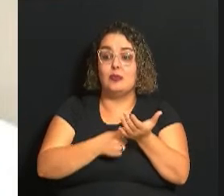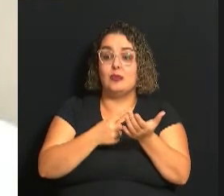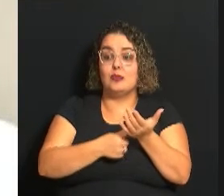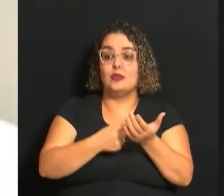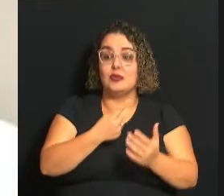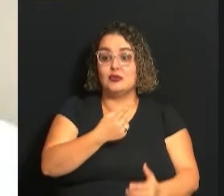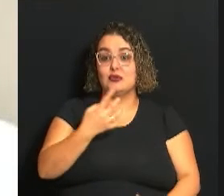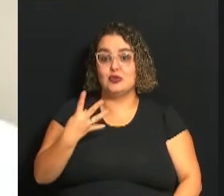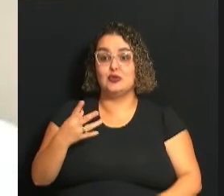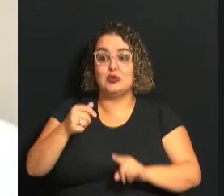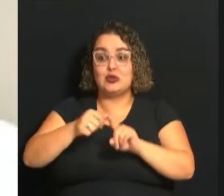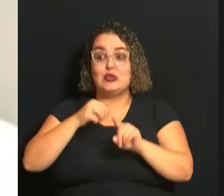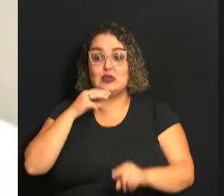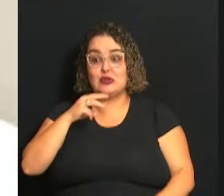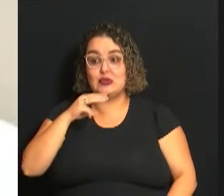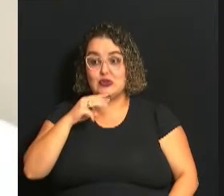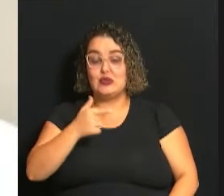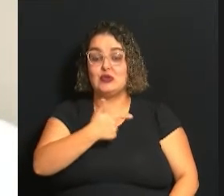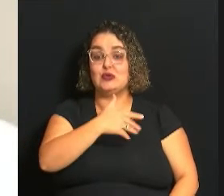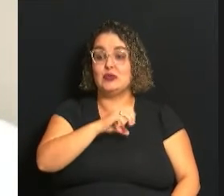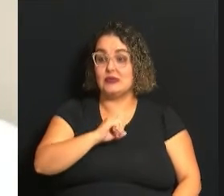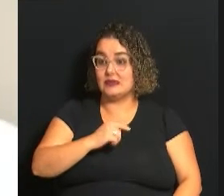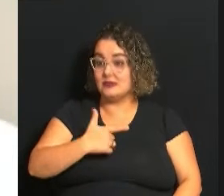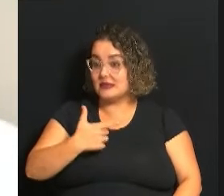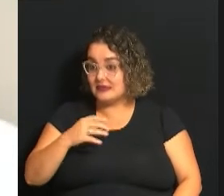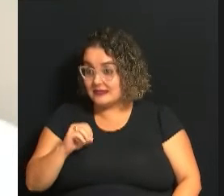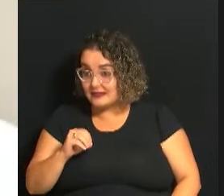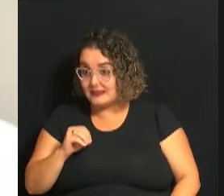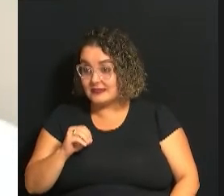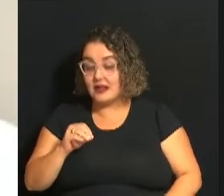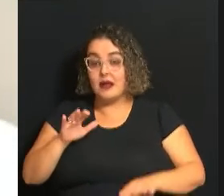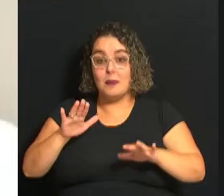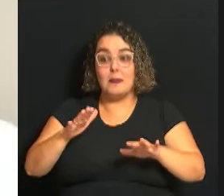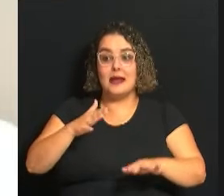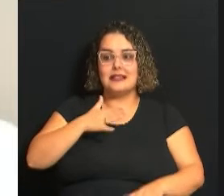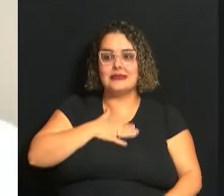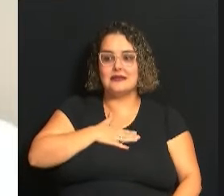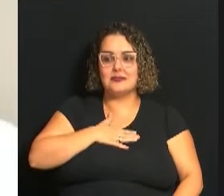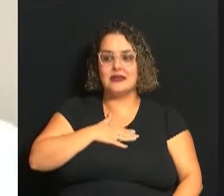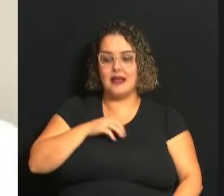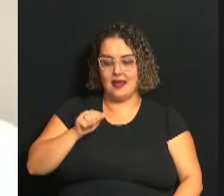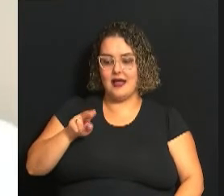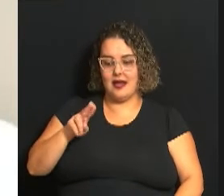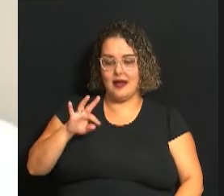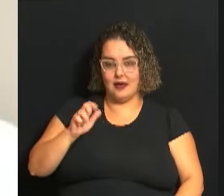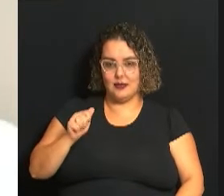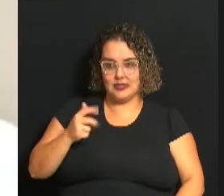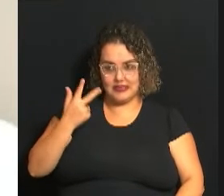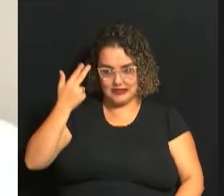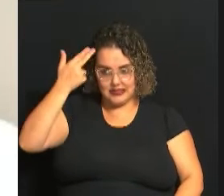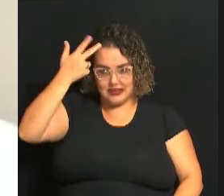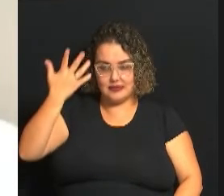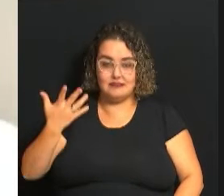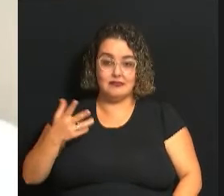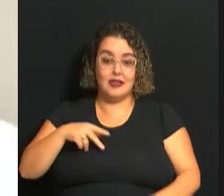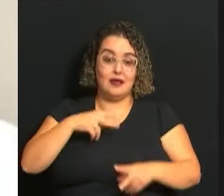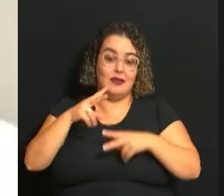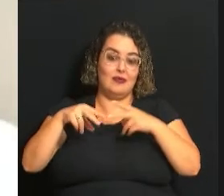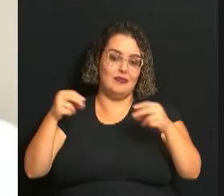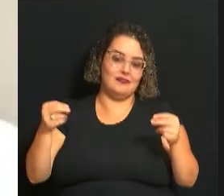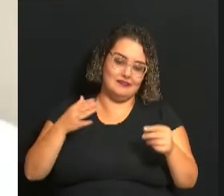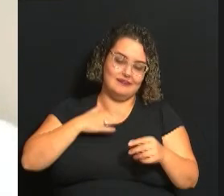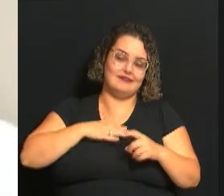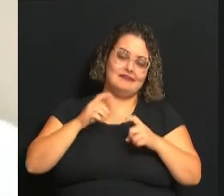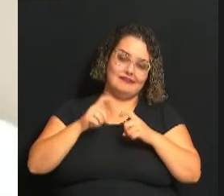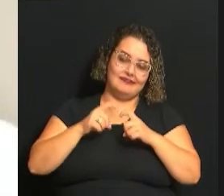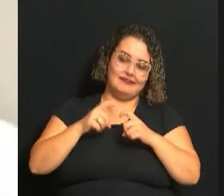de março de 2020. Mas, na minha alta, eu recebi, né, o grande presente do meu médico, dizendo